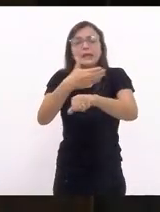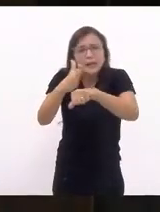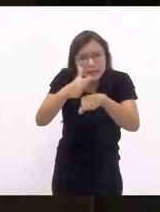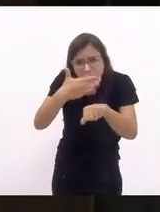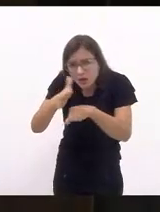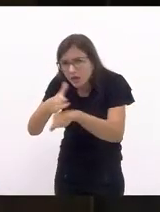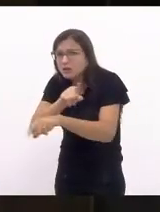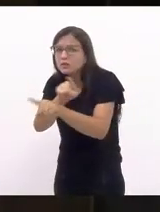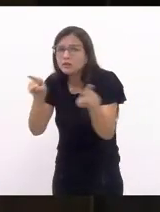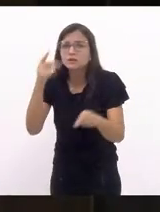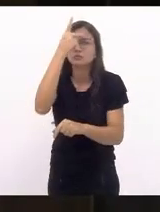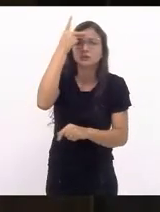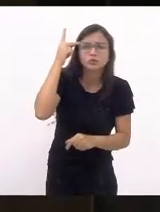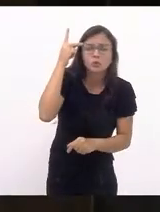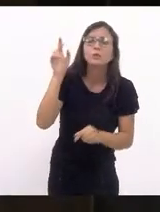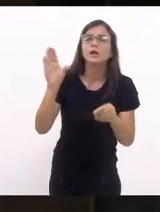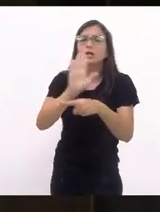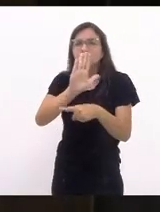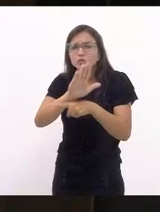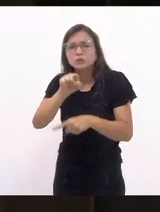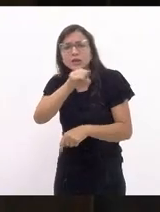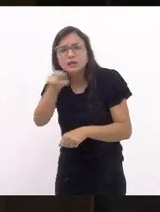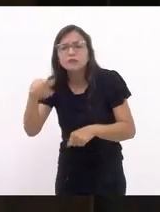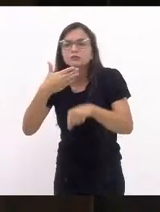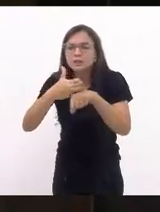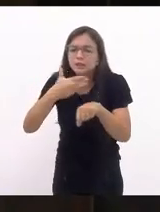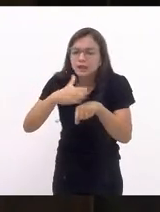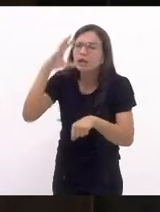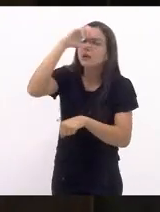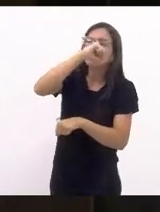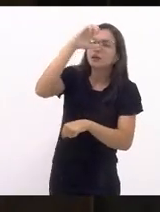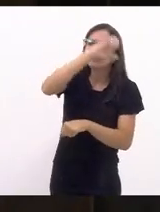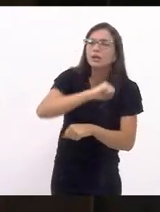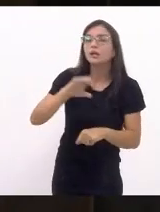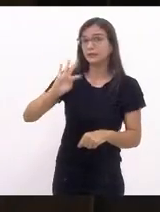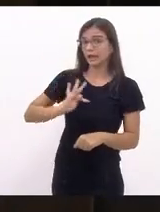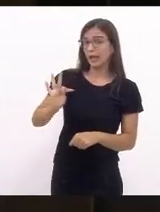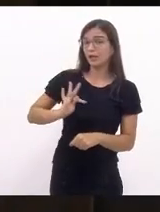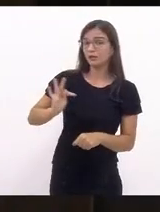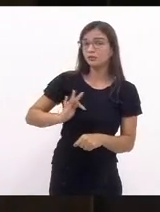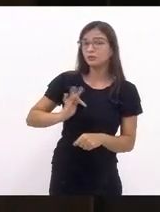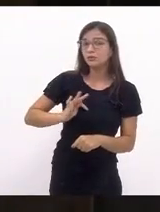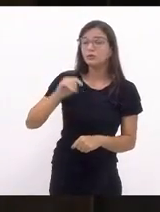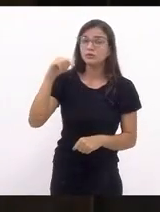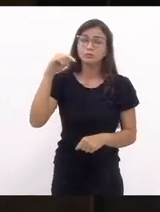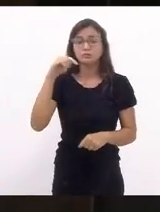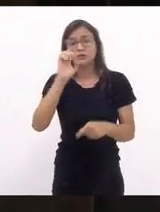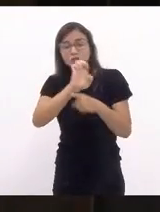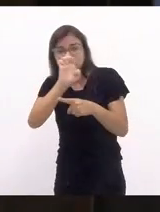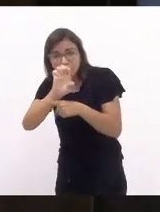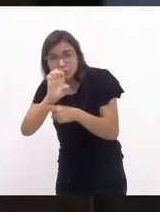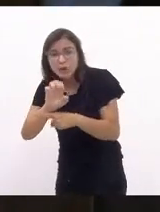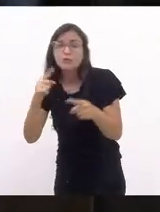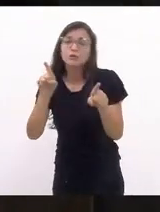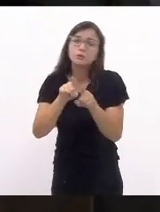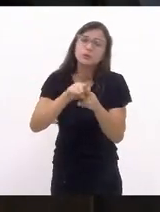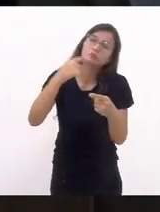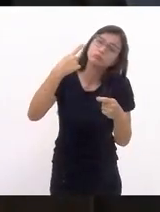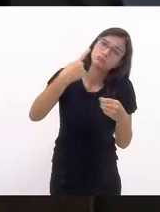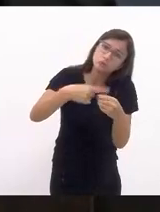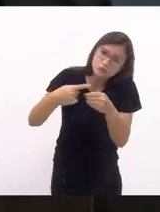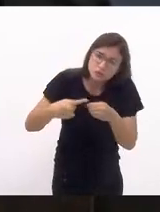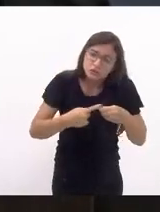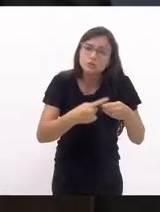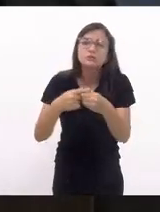missão de contribuir com a formação continuada dos quadros técnicos do Parlamento estadual e municipal e municipais